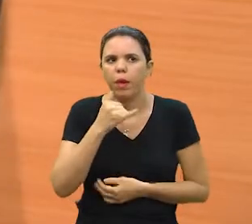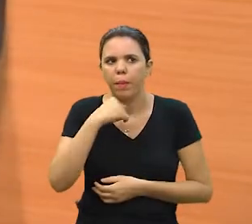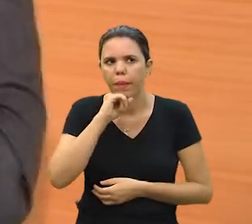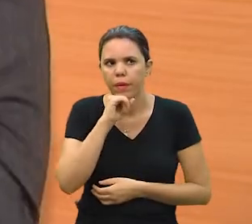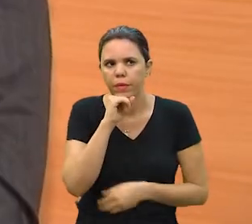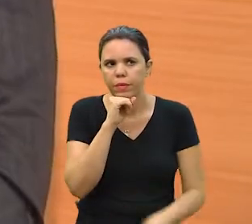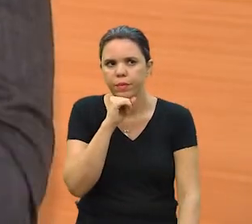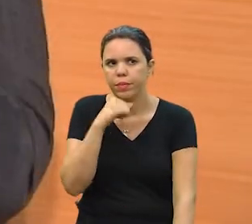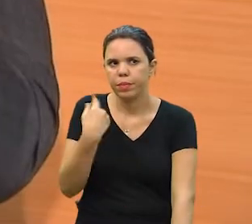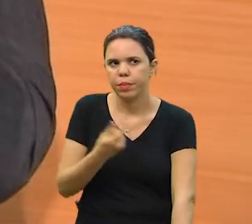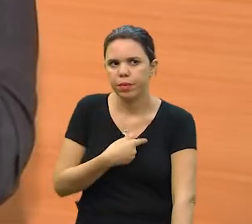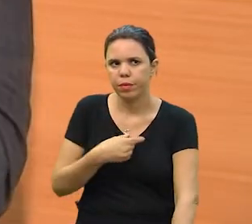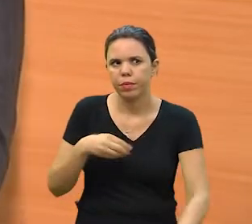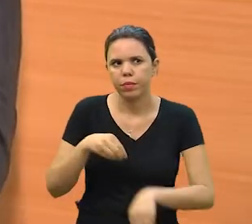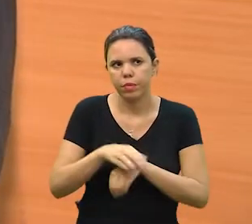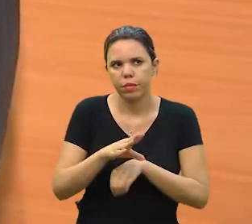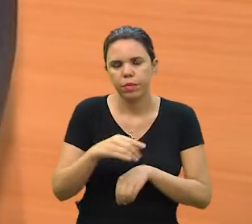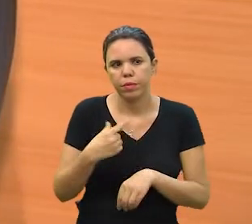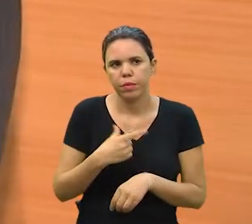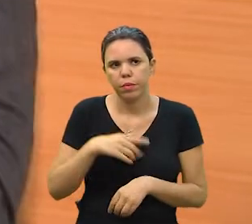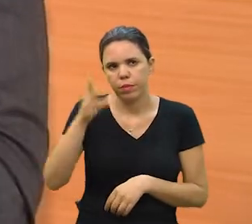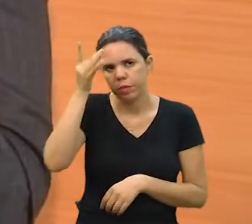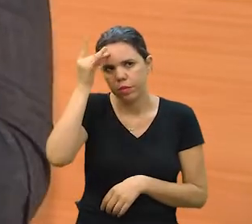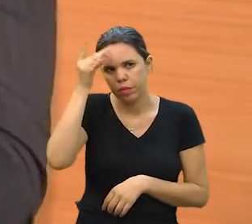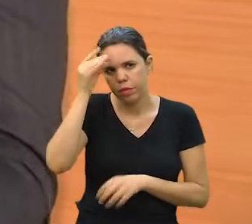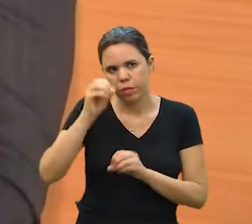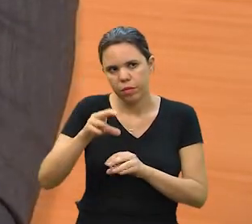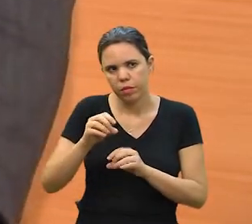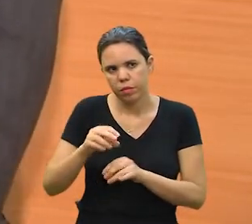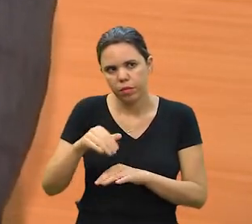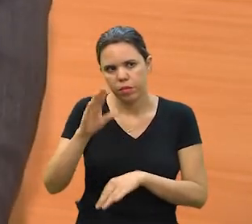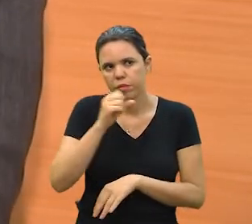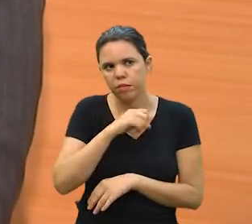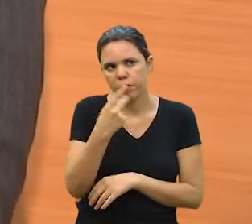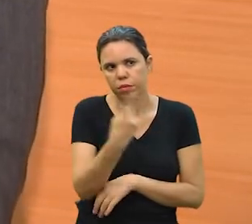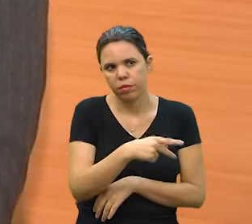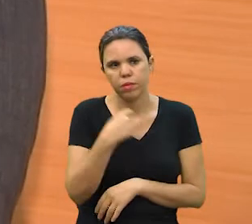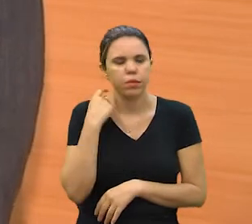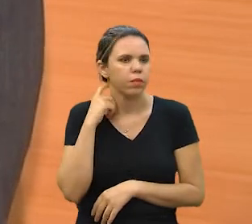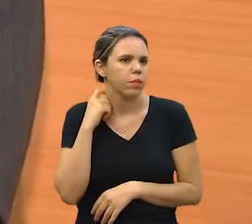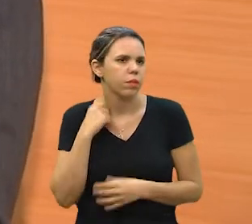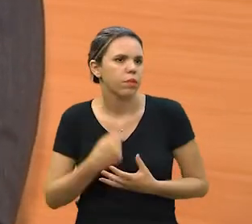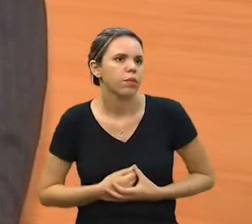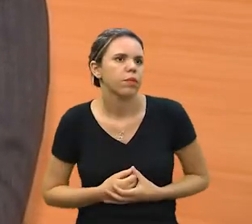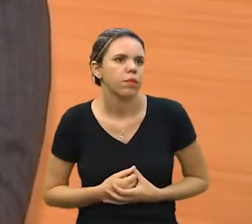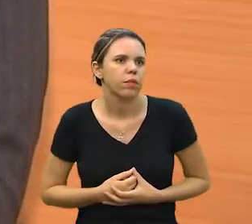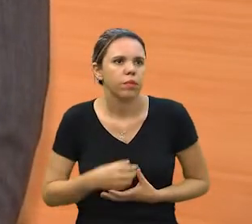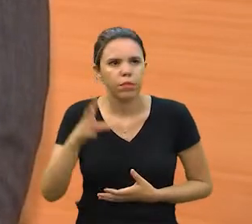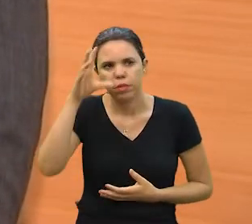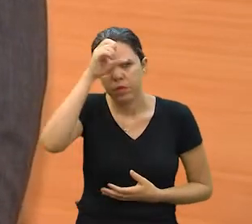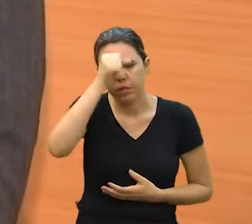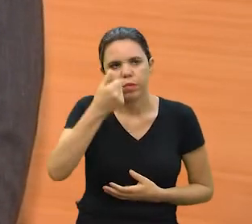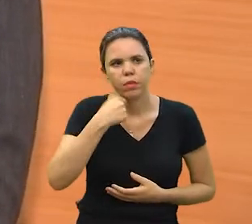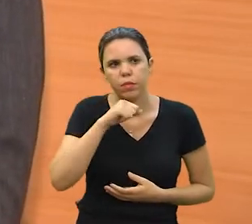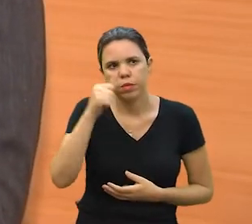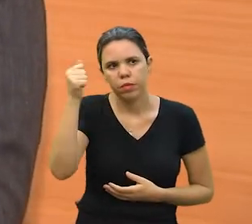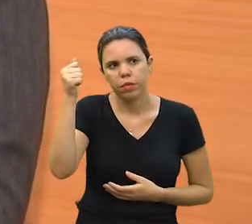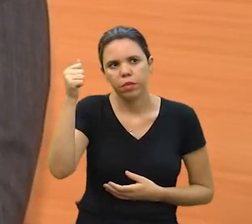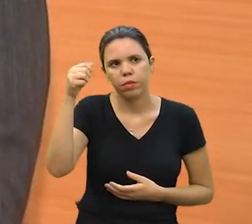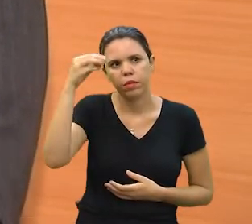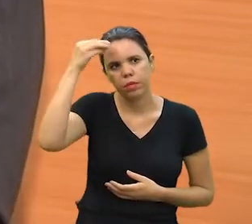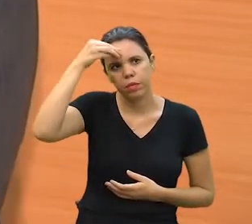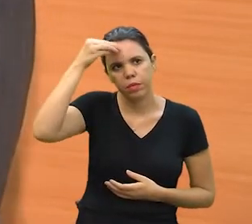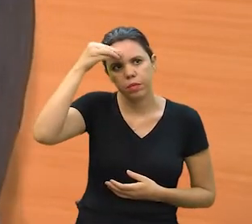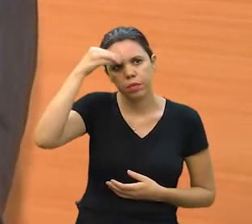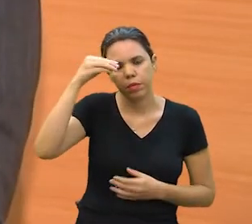pela mãe. A gente dá aquilo que a gente aprendeu, eu sou um pouquinho mais velho que você, né? E eu aprendi com a minha madrinha que me